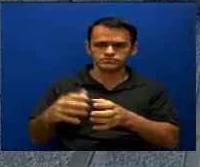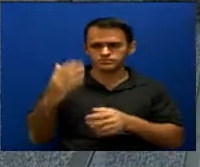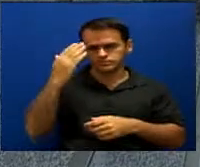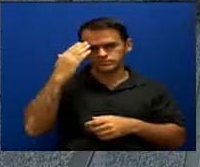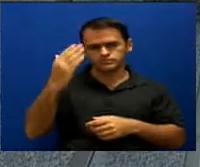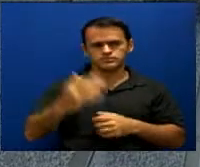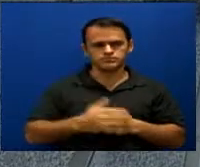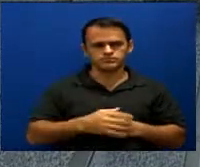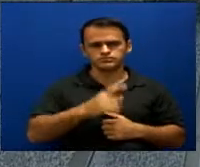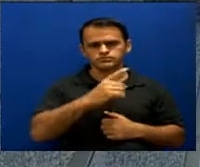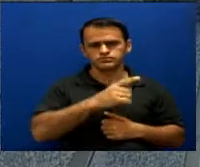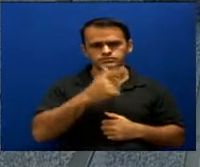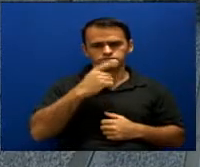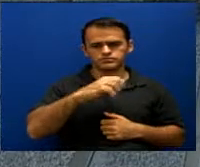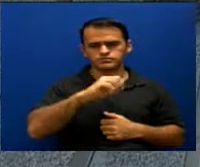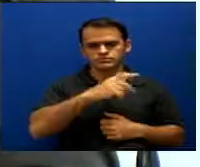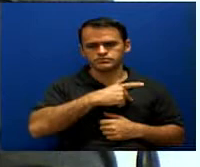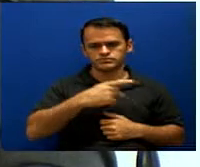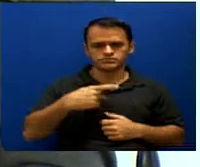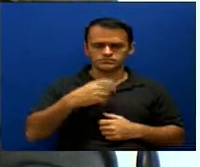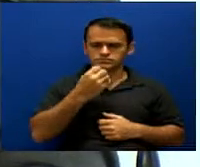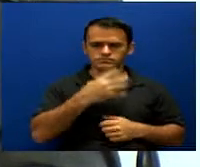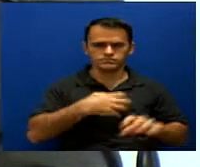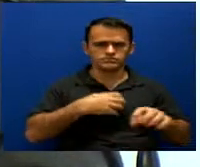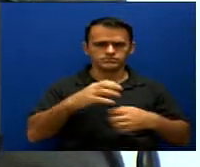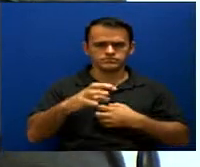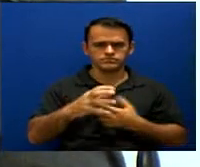Pastor mesmo? Sempre sensível. Implantar as caixas